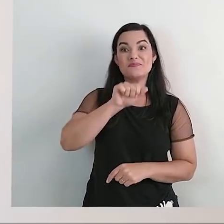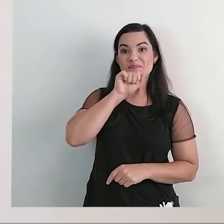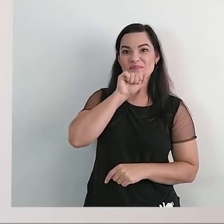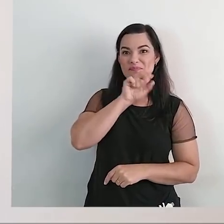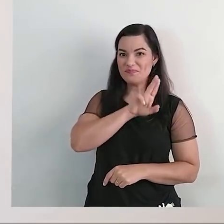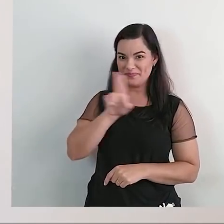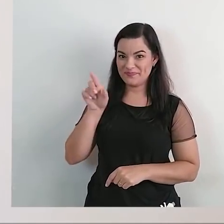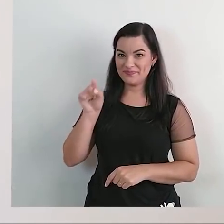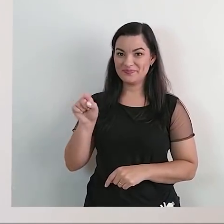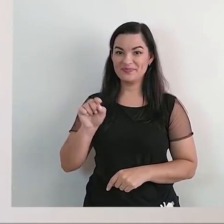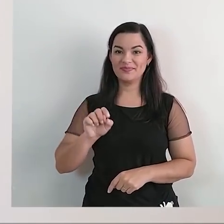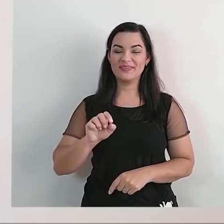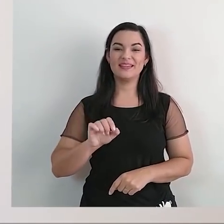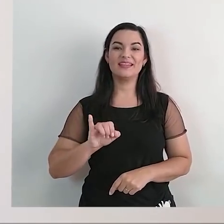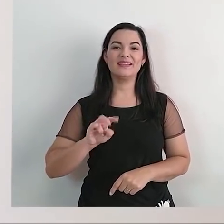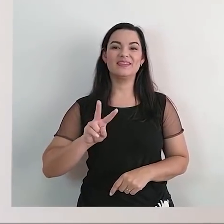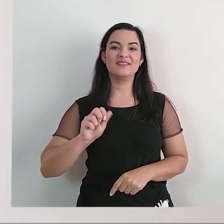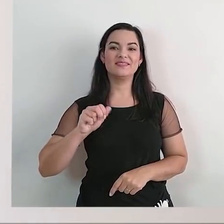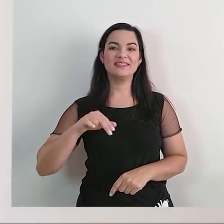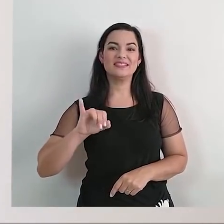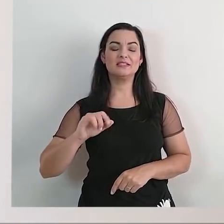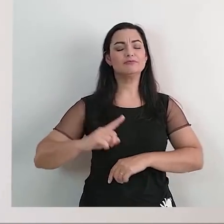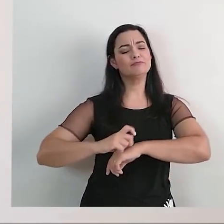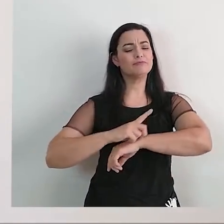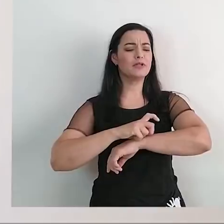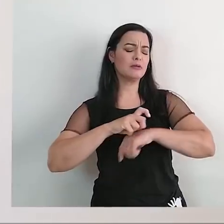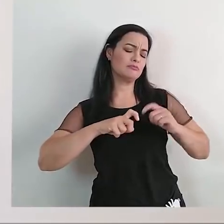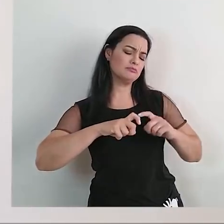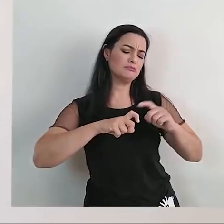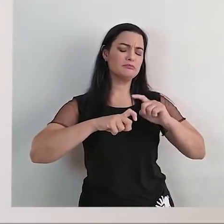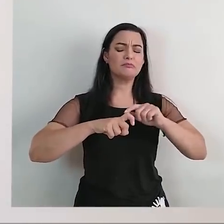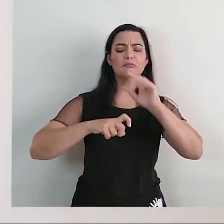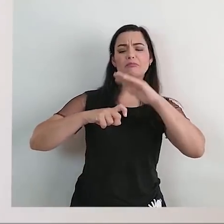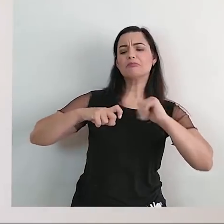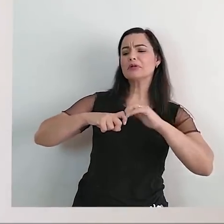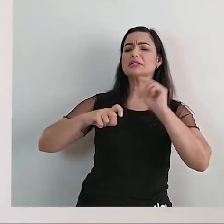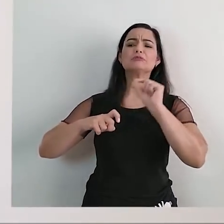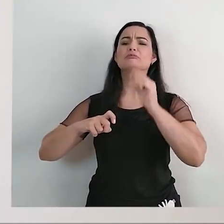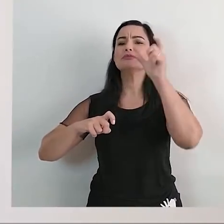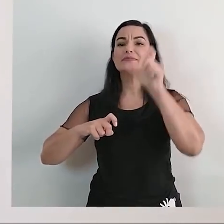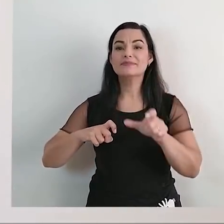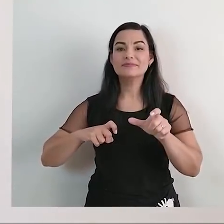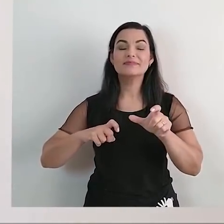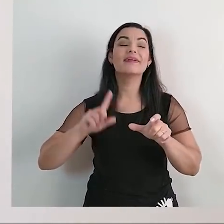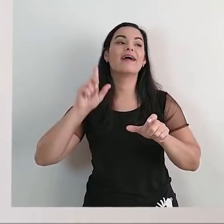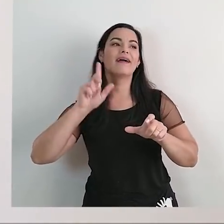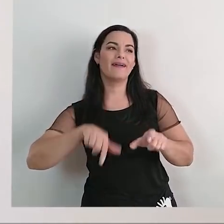minha mãe, que é Ivani. Lagarta pintada, quem foi que te pintou?